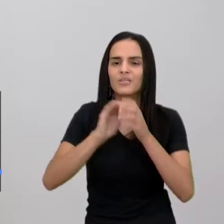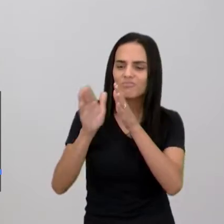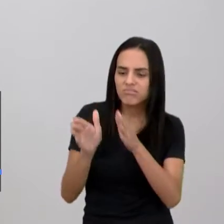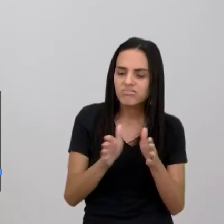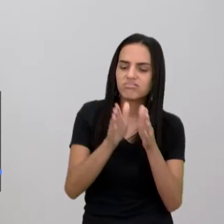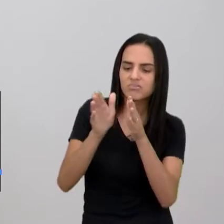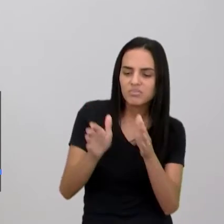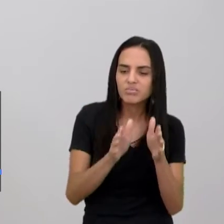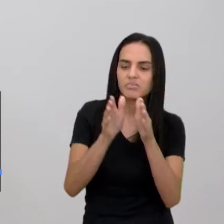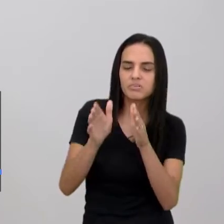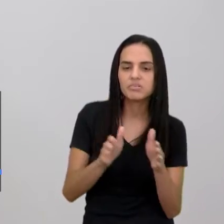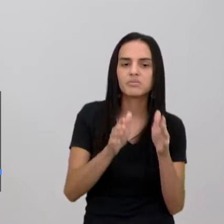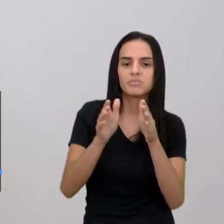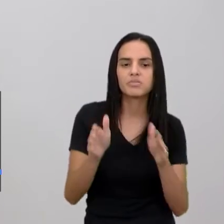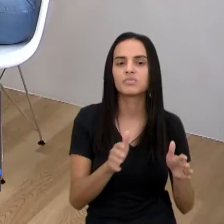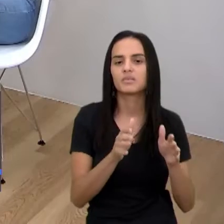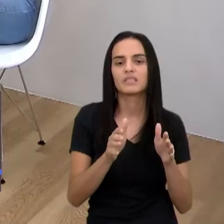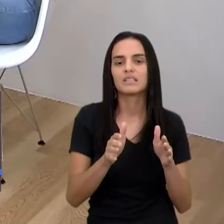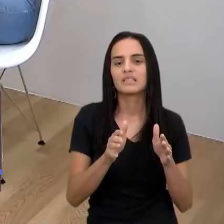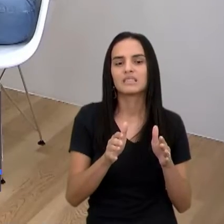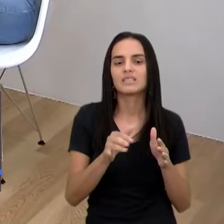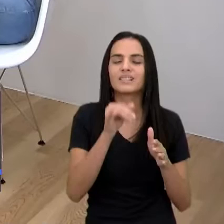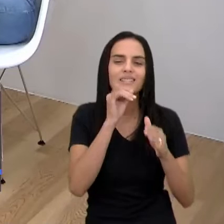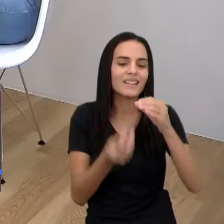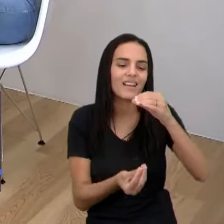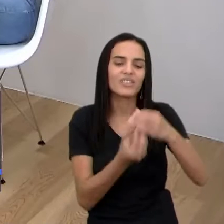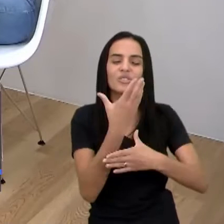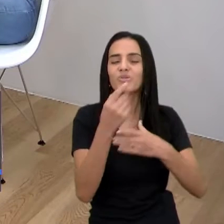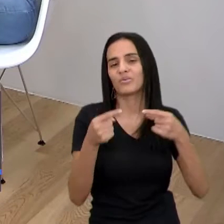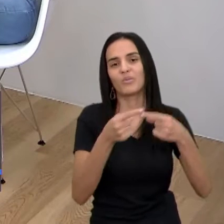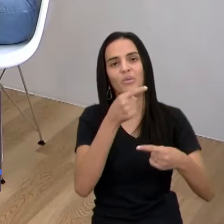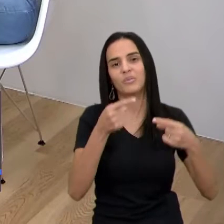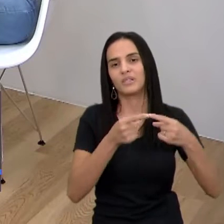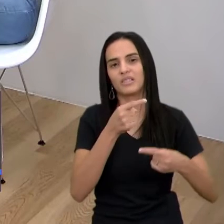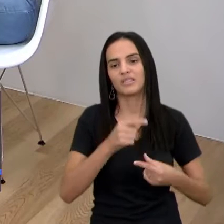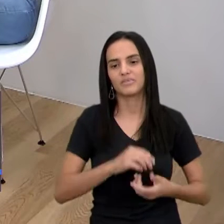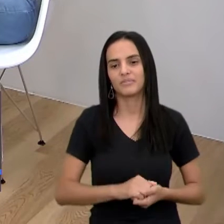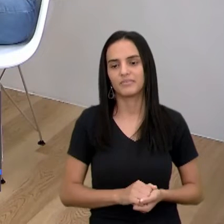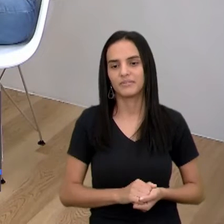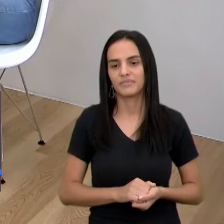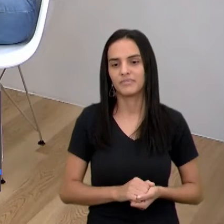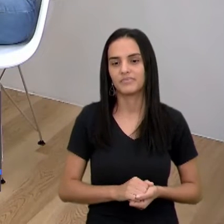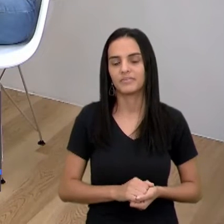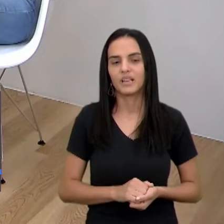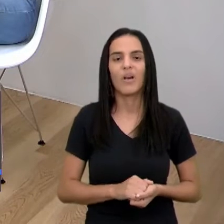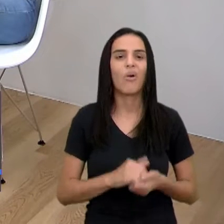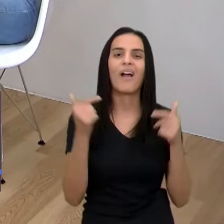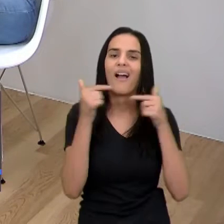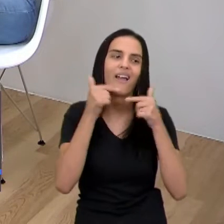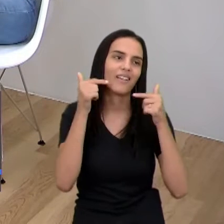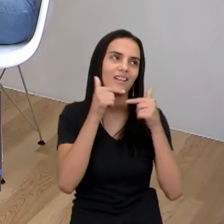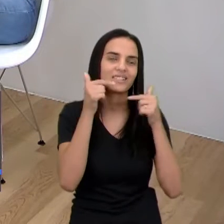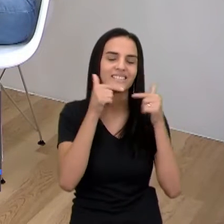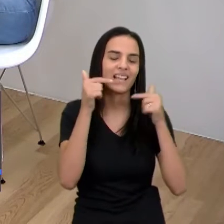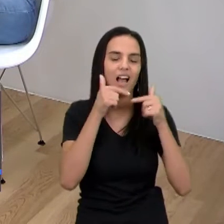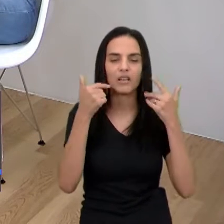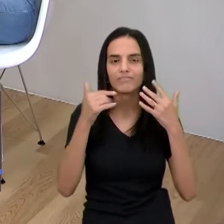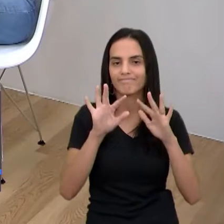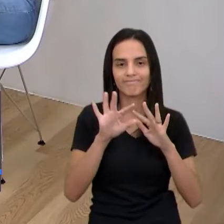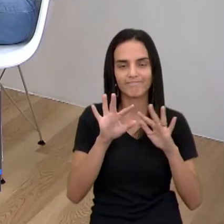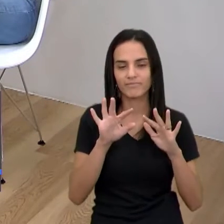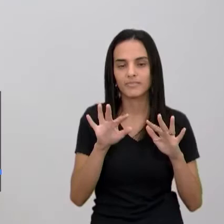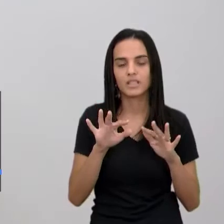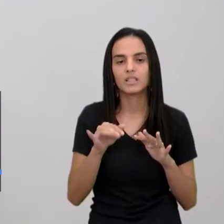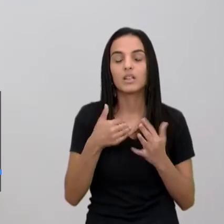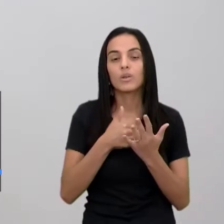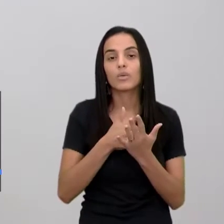reproduzir esses estereótipos não tem nada de recreativo. Exato. Não tem nada de engraçado. Já